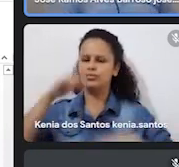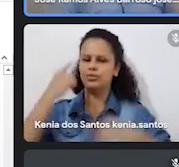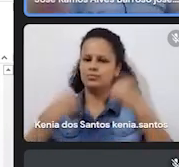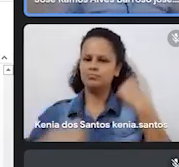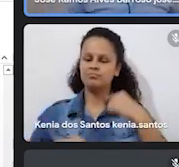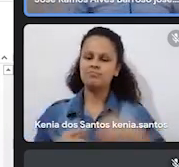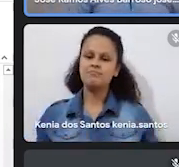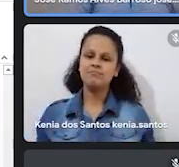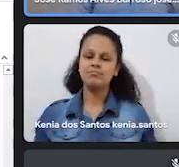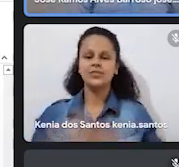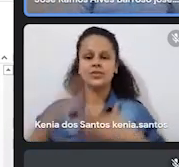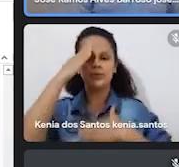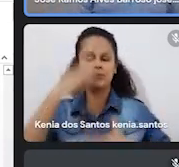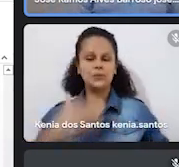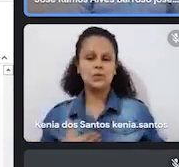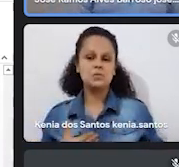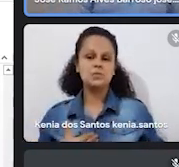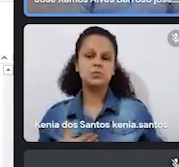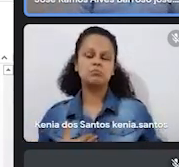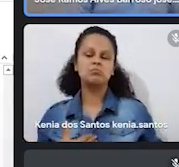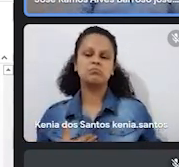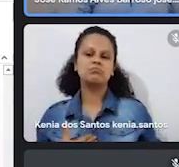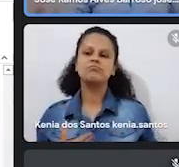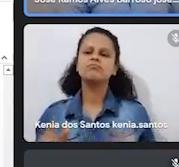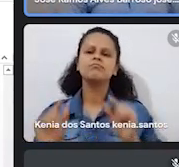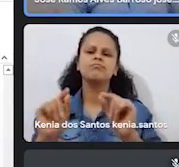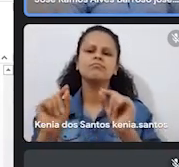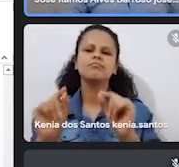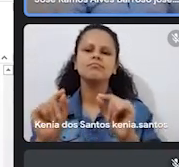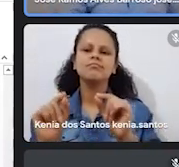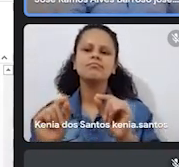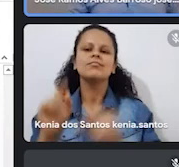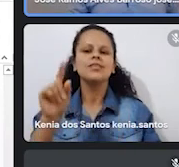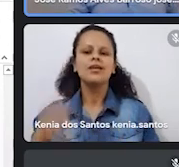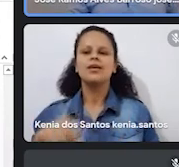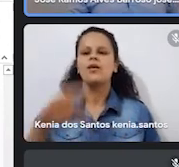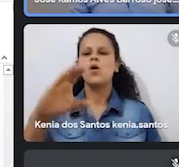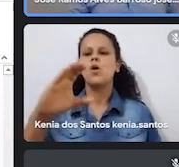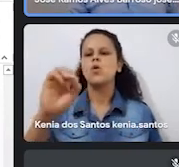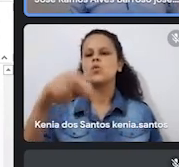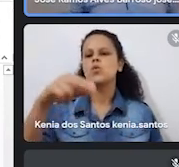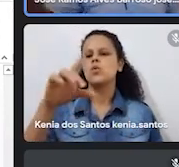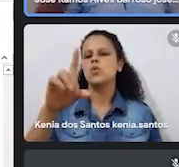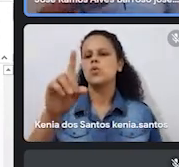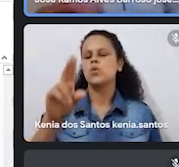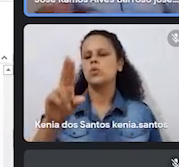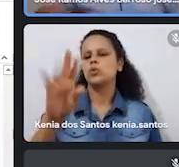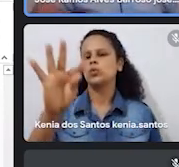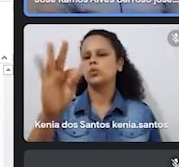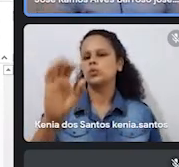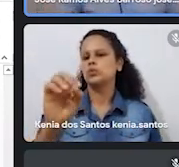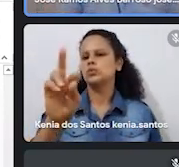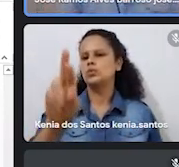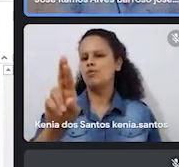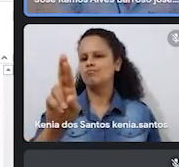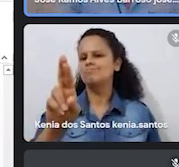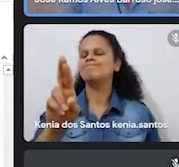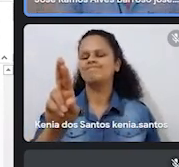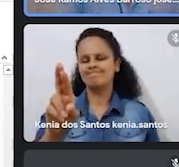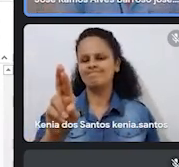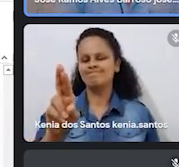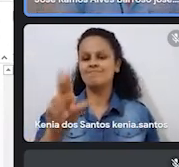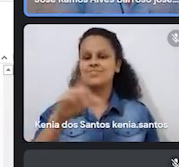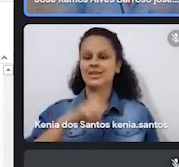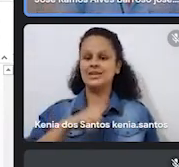corpo humano vai seguir o quê? Ele vai como um condutor. Então, vai passar